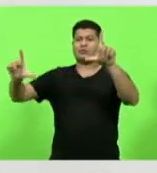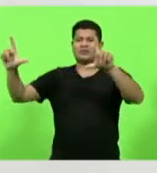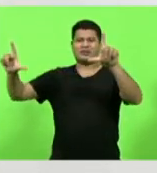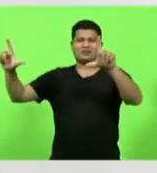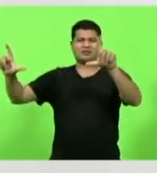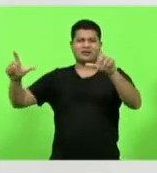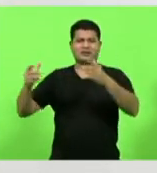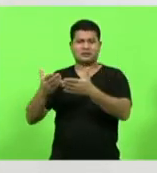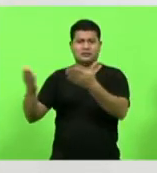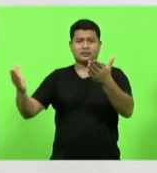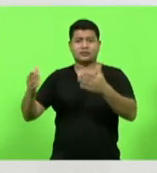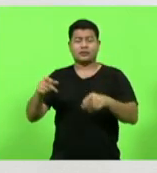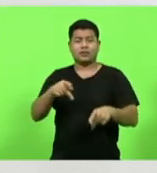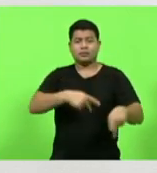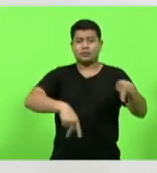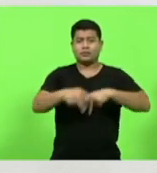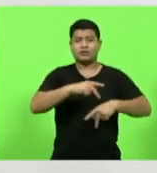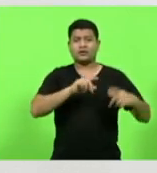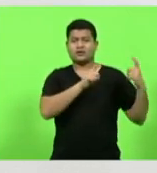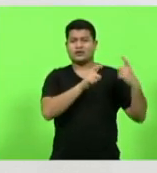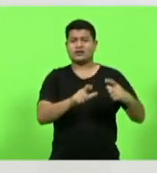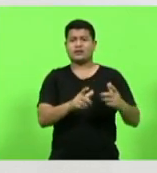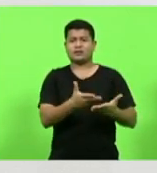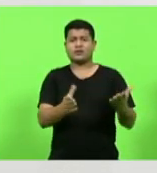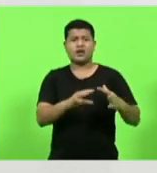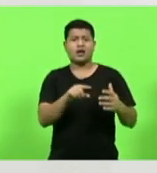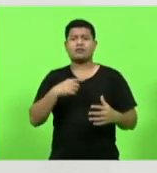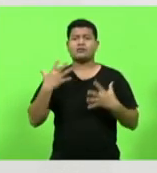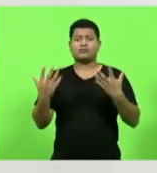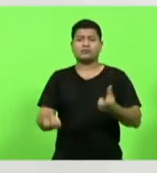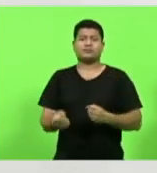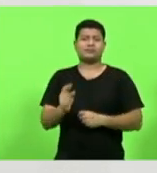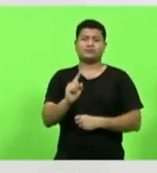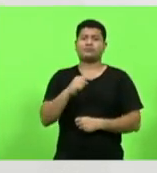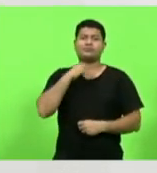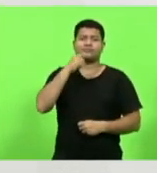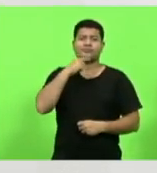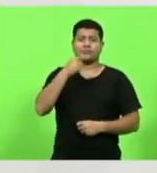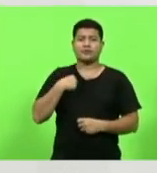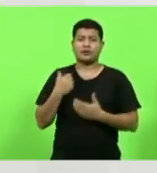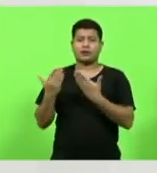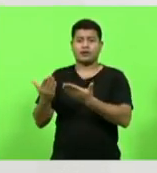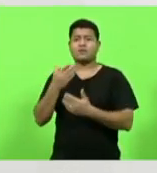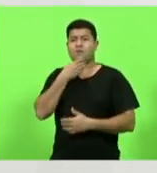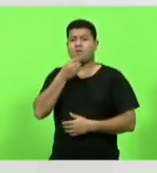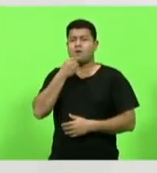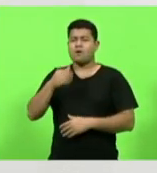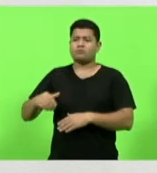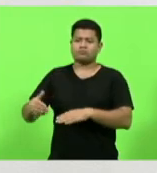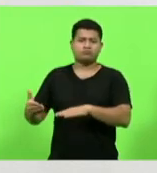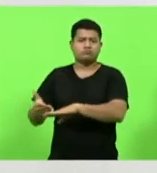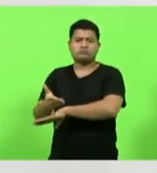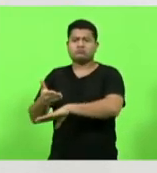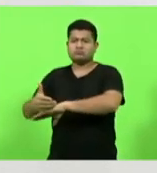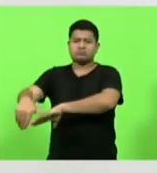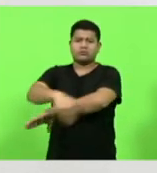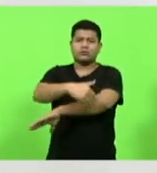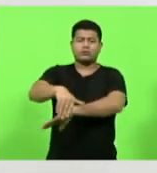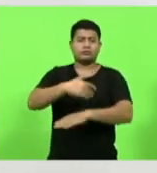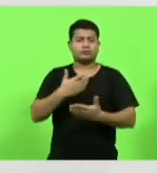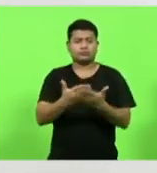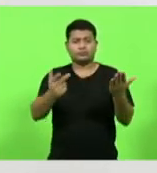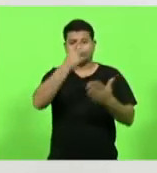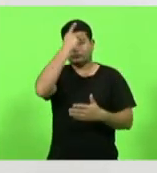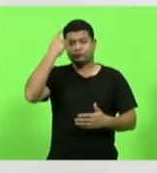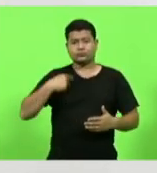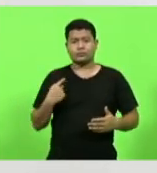todos, eles não conseguem se conformar com um cara que vai às ruas, que as pessoas